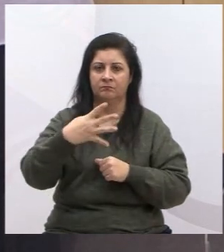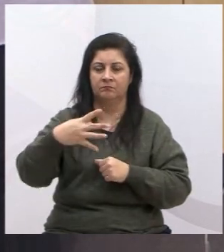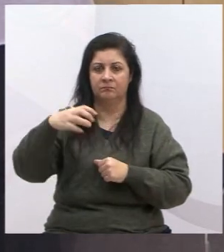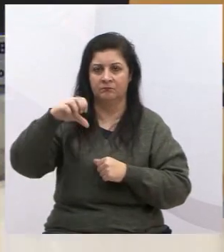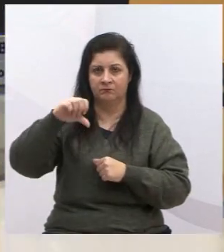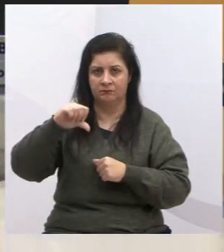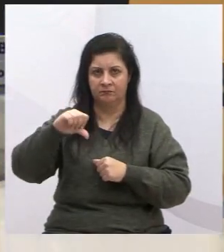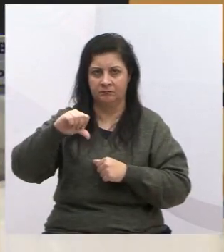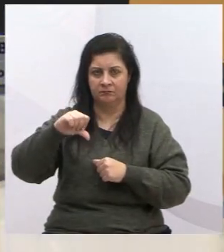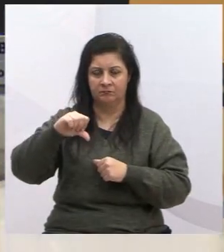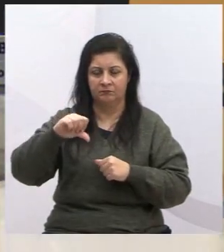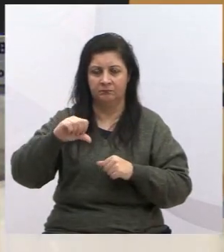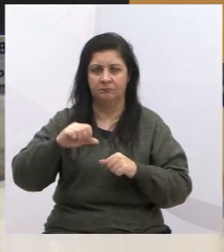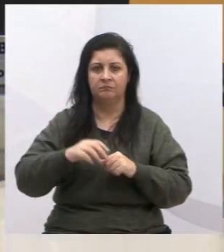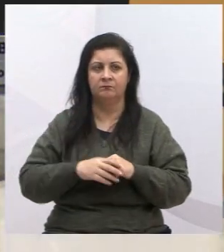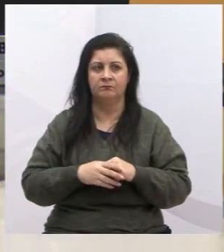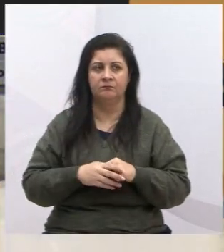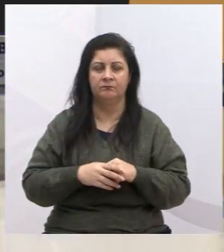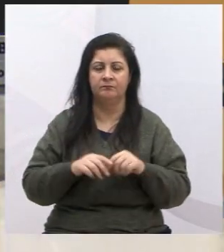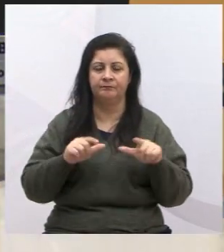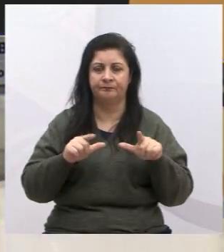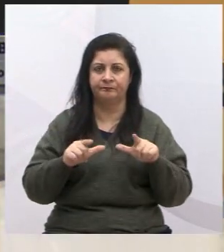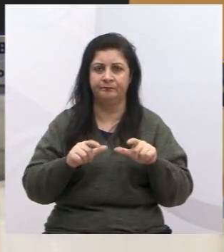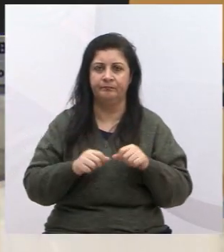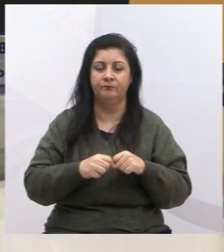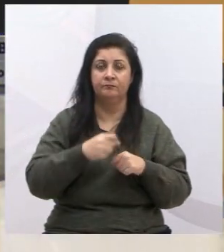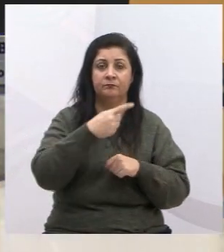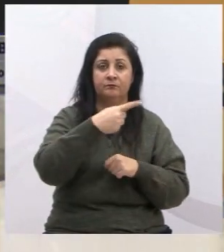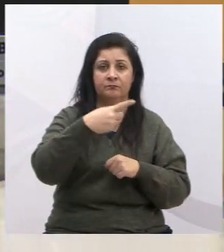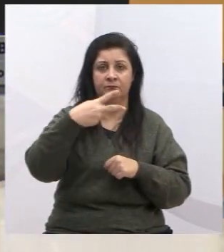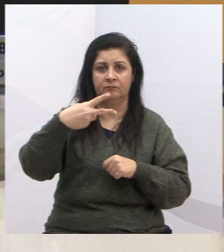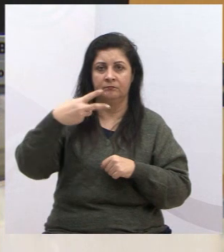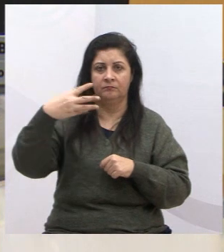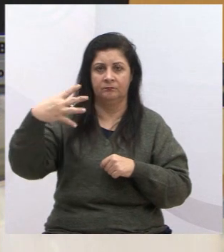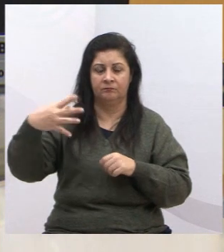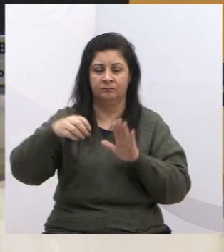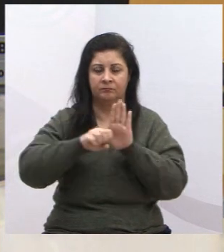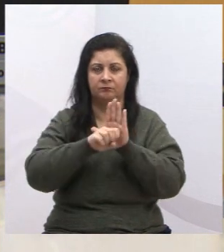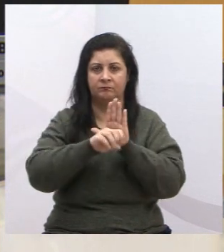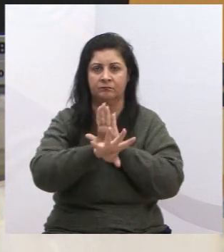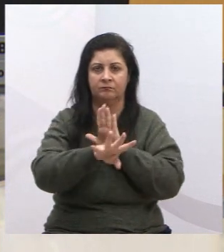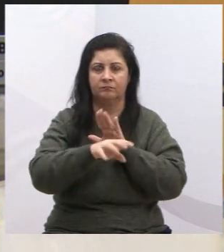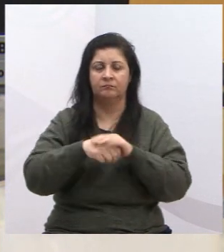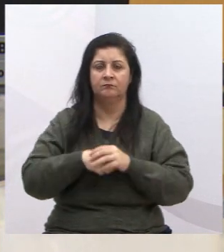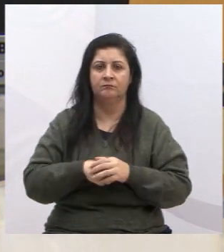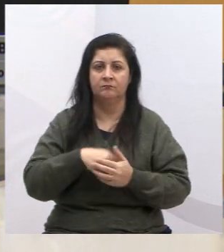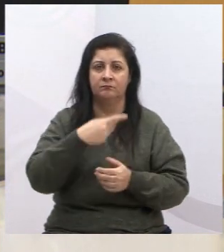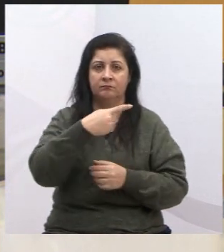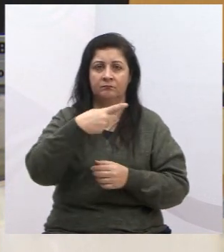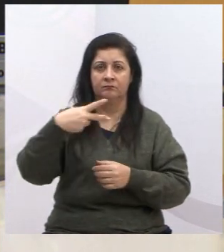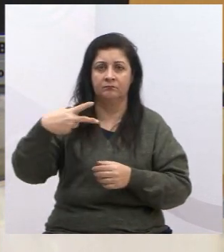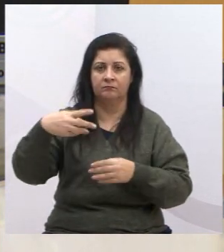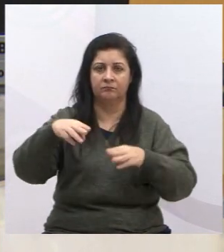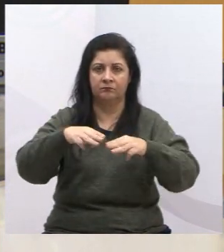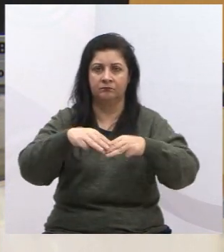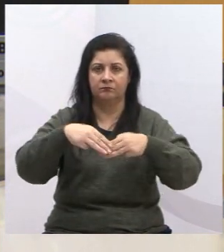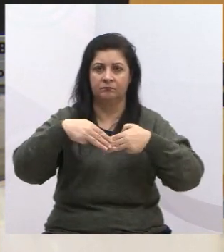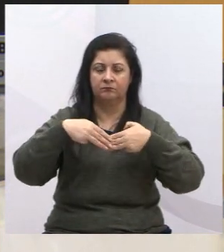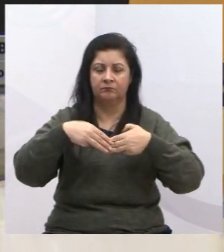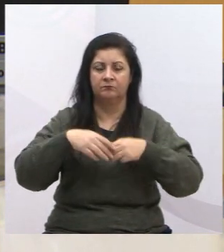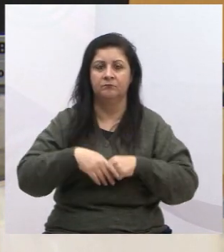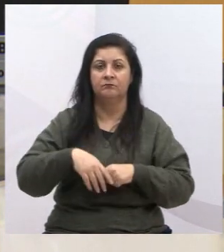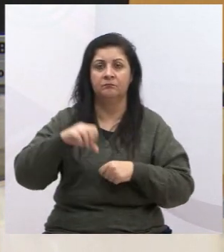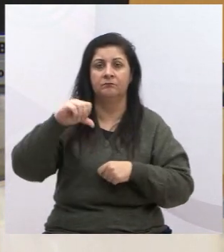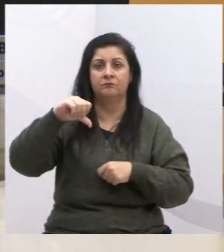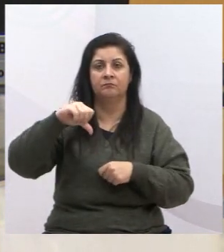149, sendo 124 indicações, 12 moções,